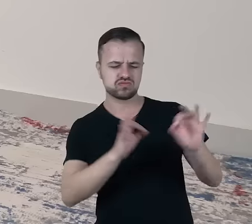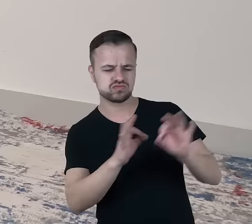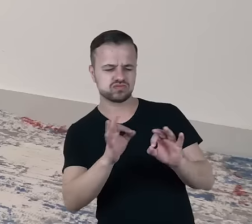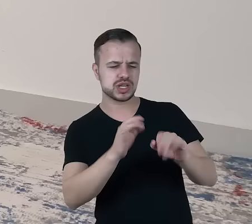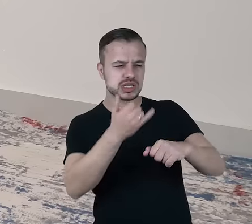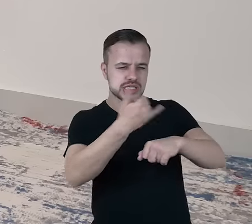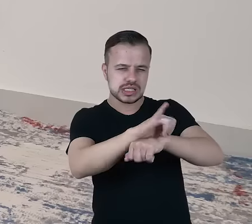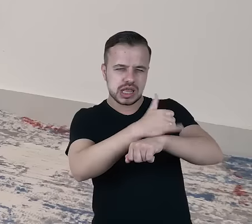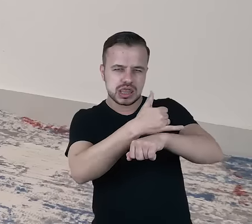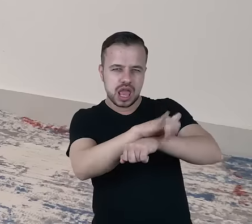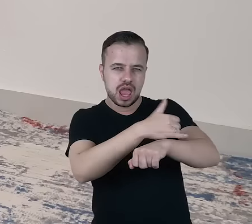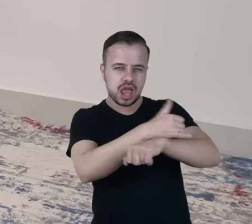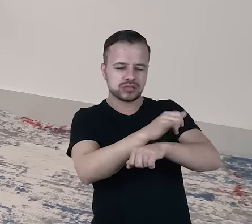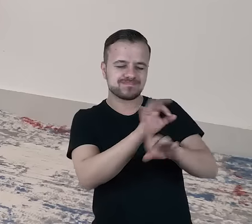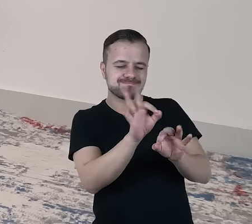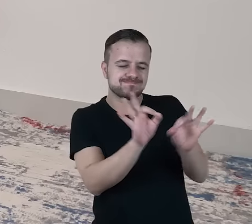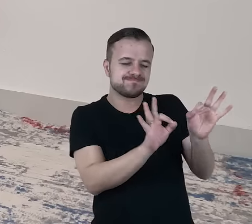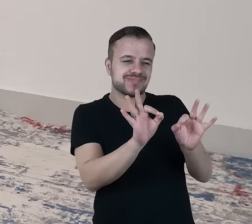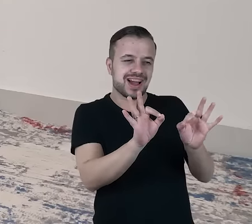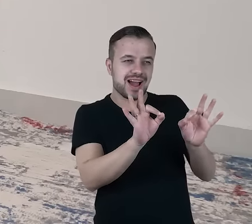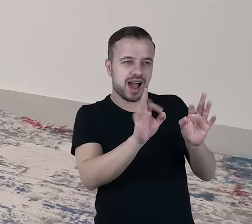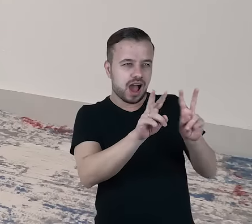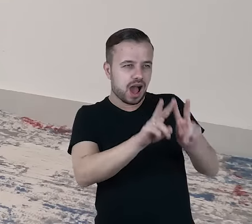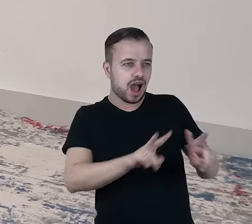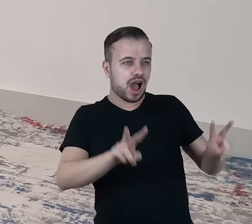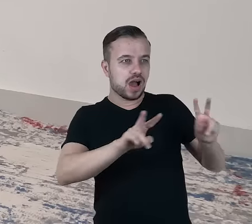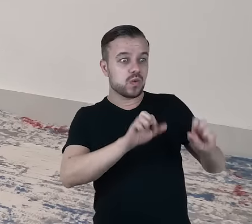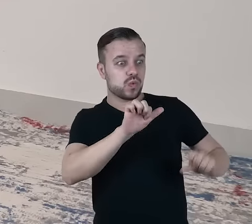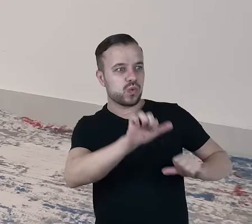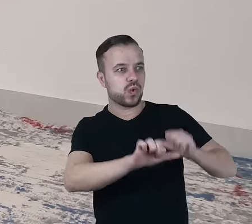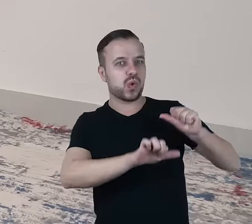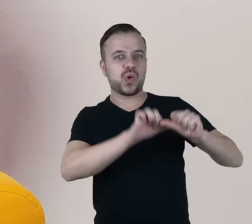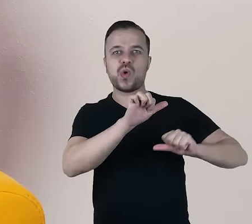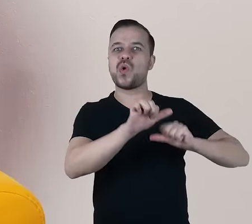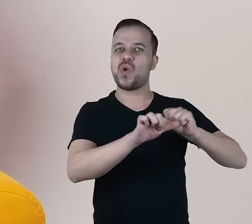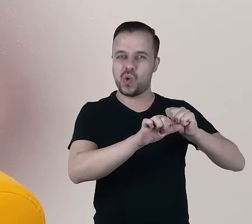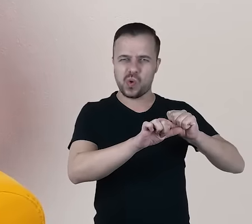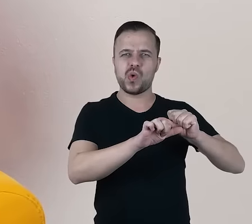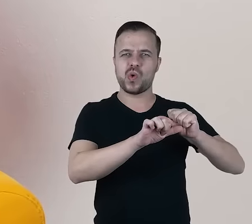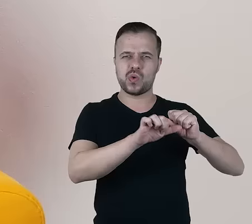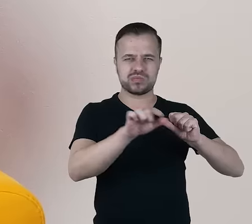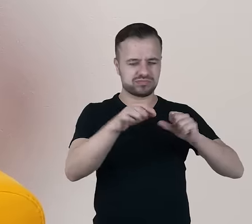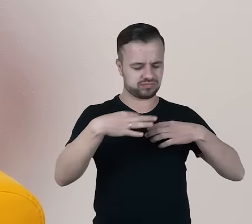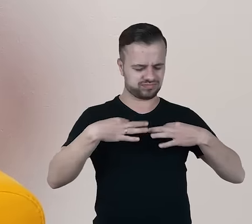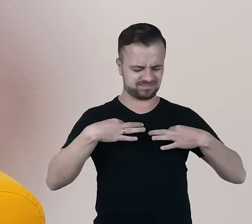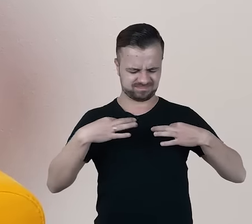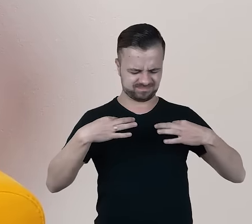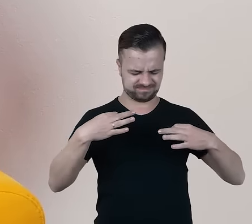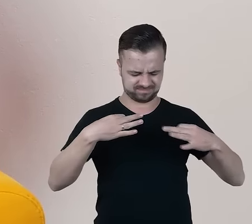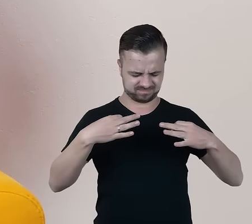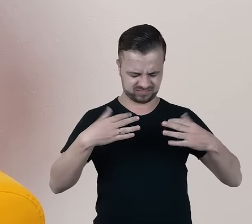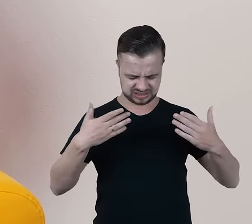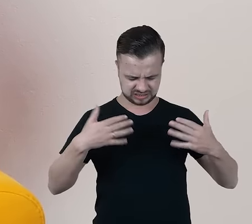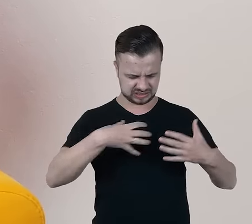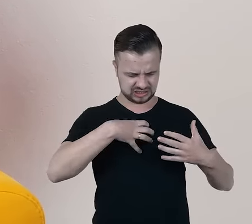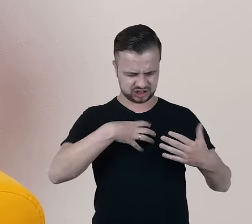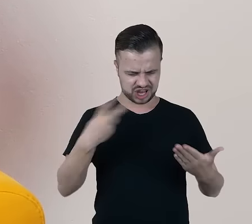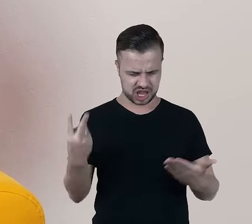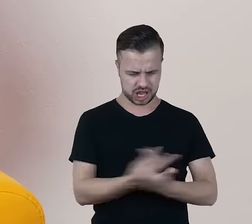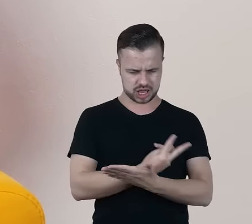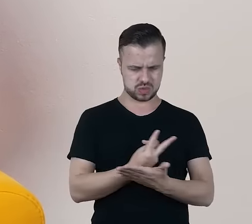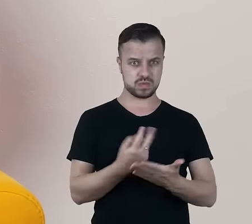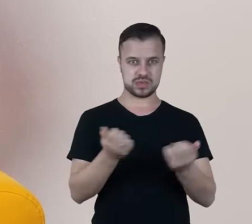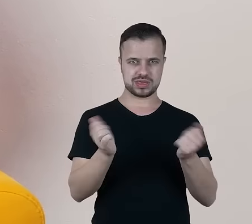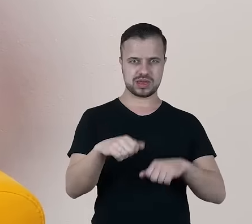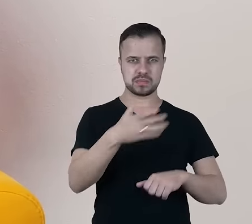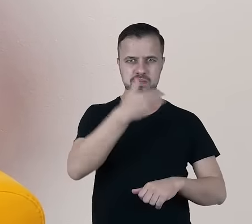Truques de style são aqueles pequenos ajustes que transformam o visual. Já montou um look e sentiu que alguma coisa estava errada